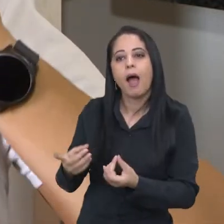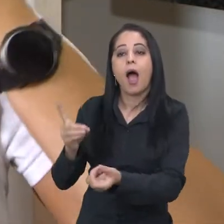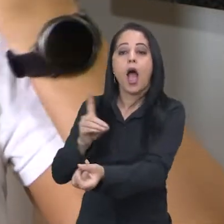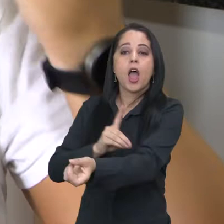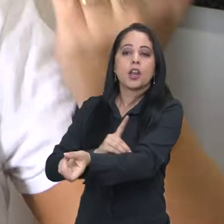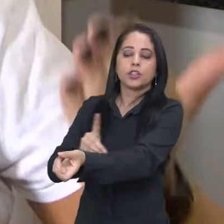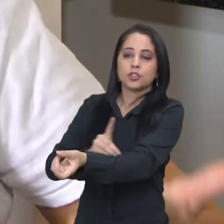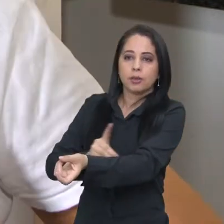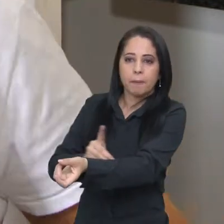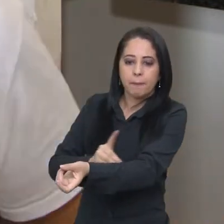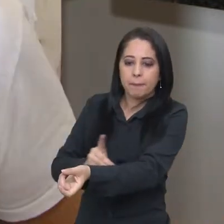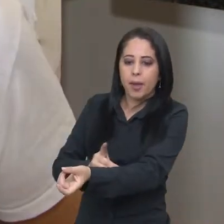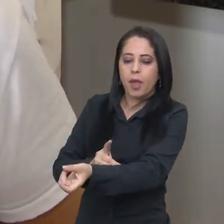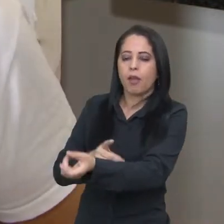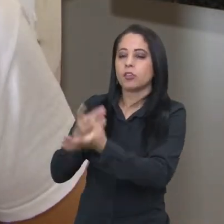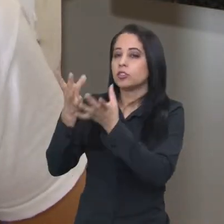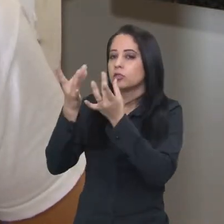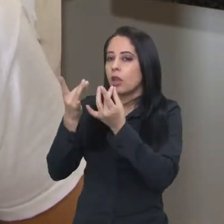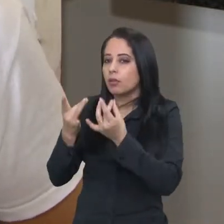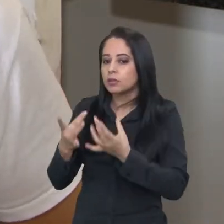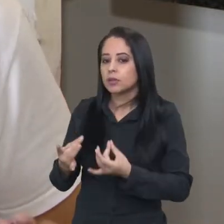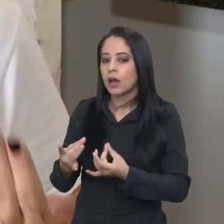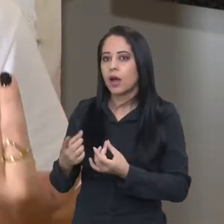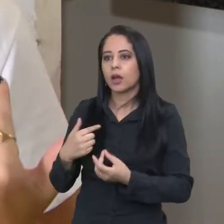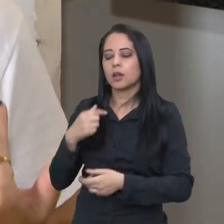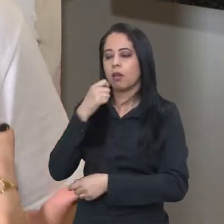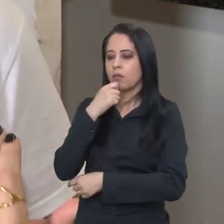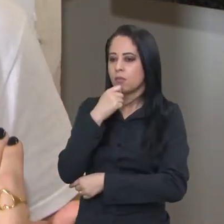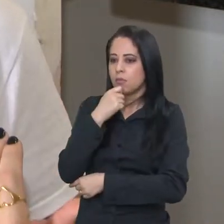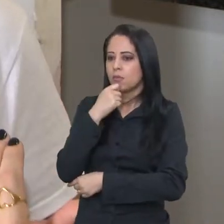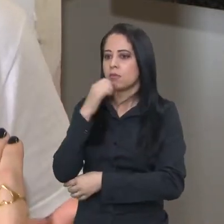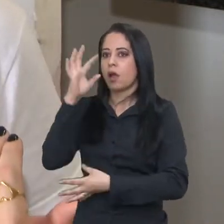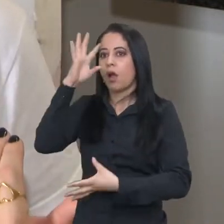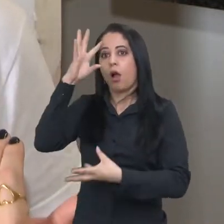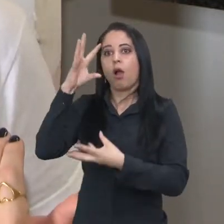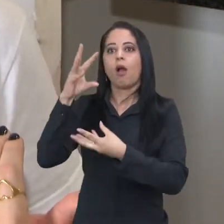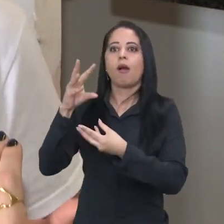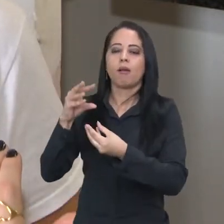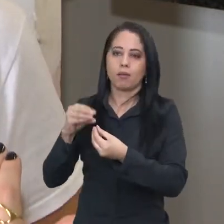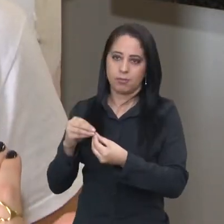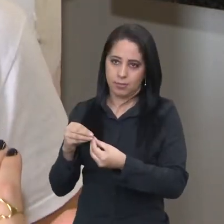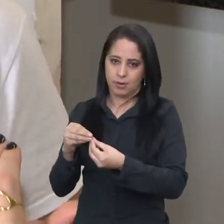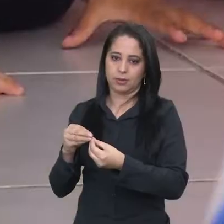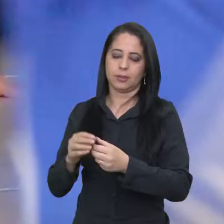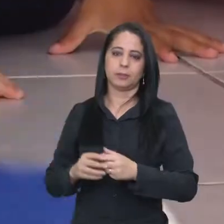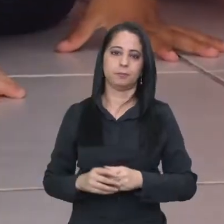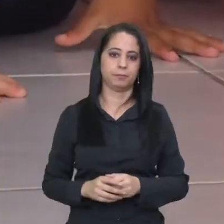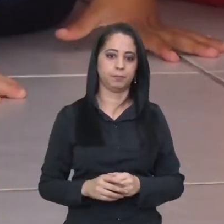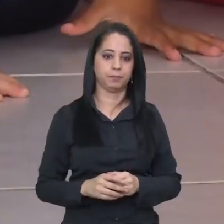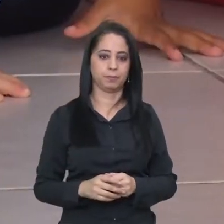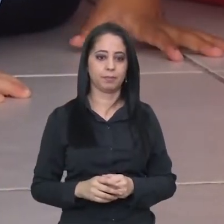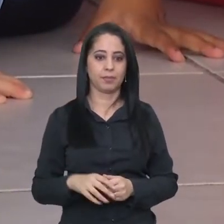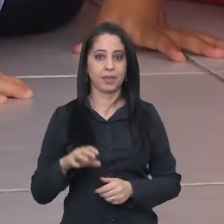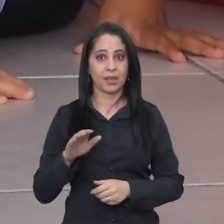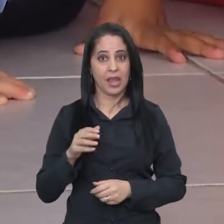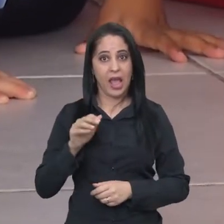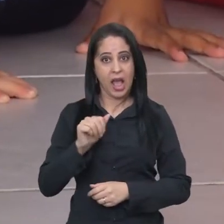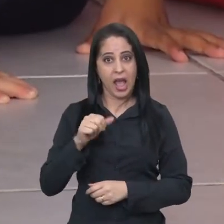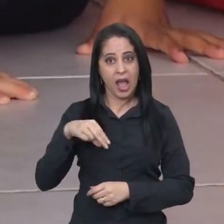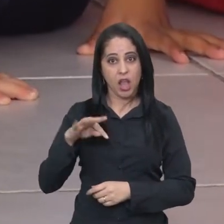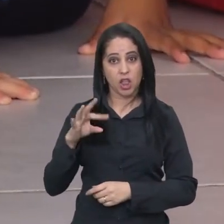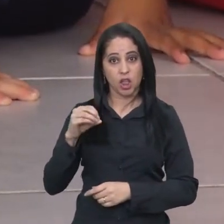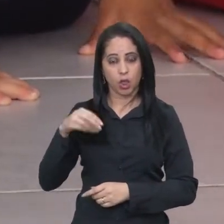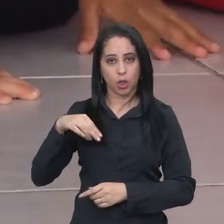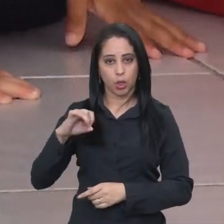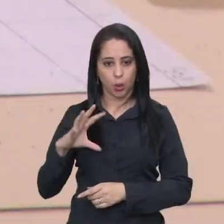diabetes, desenharam para mim o diabetes. E aí eu fui entender o que estava acontecendo com o Antônio. O Antônio está entre as mais de